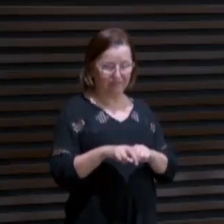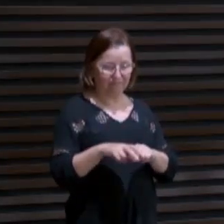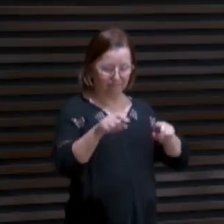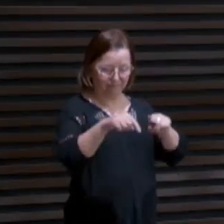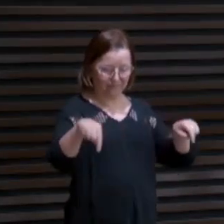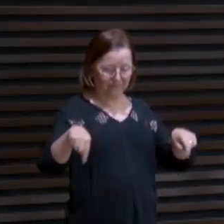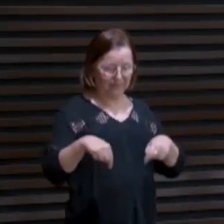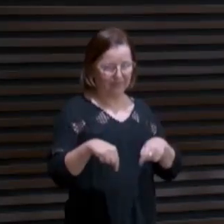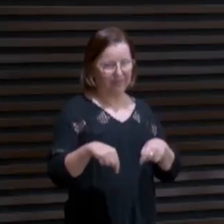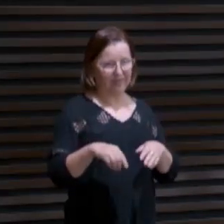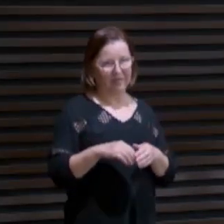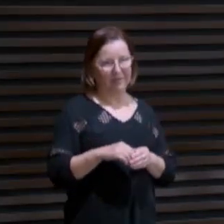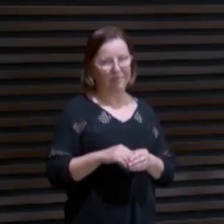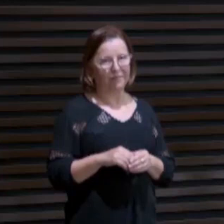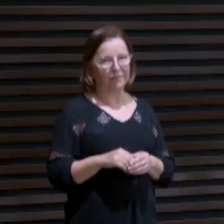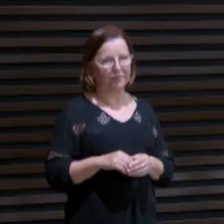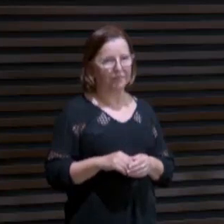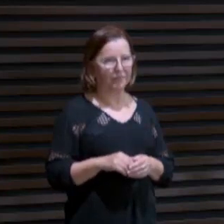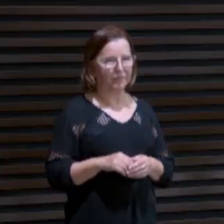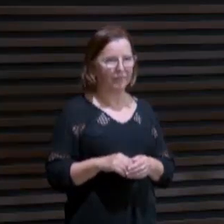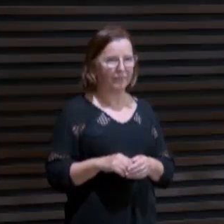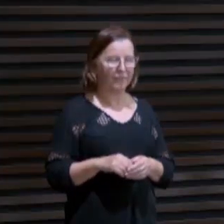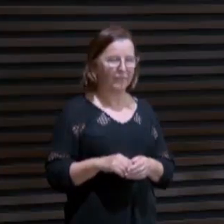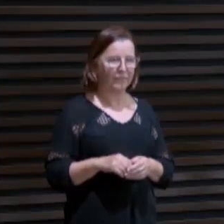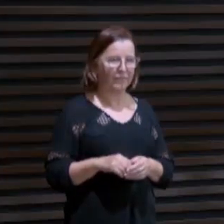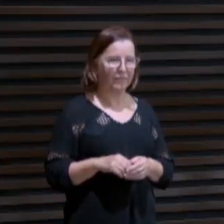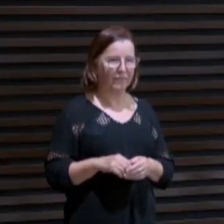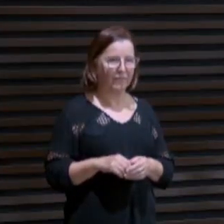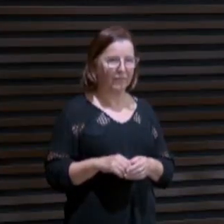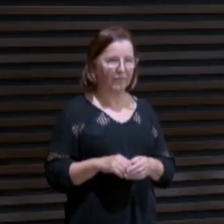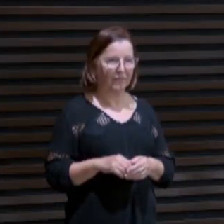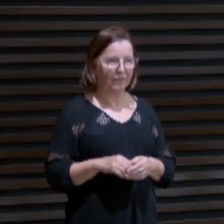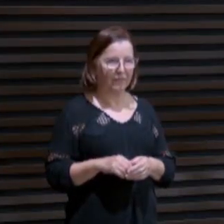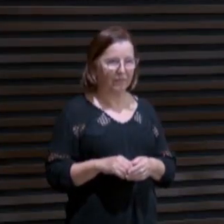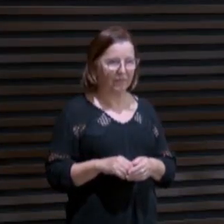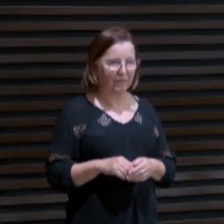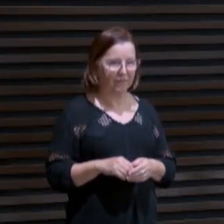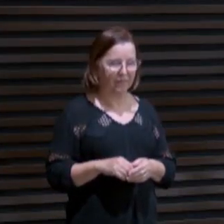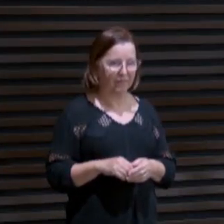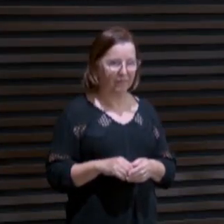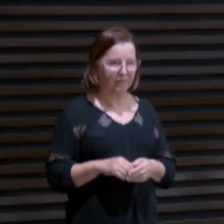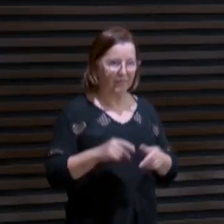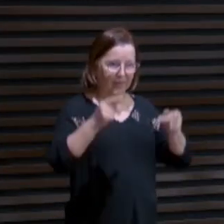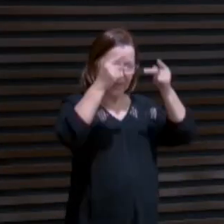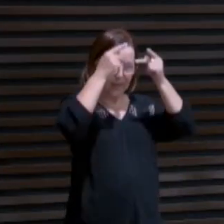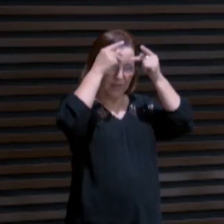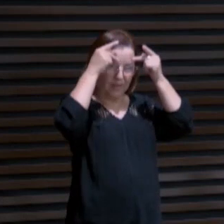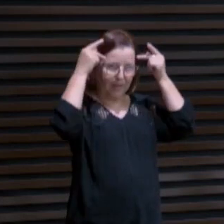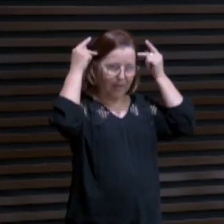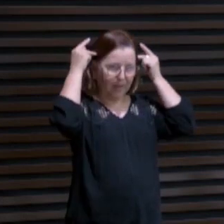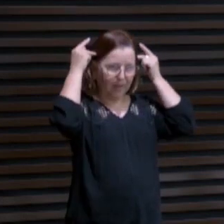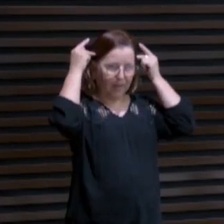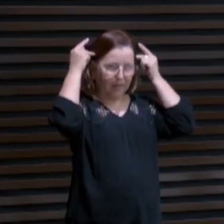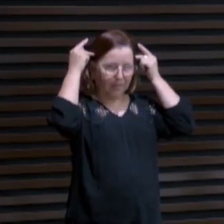no hebraico, Gabatá. Então Pilatos não podia permitir que os judeus o acusassem de deslealdade